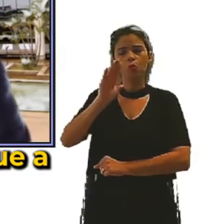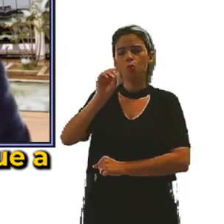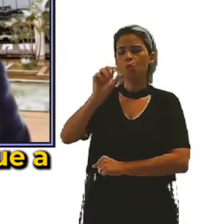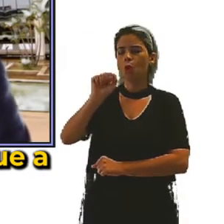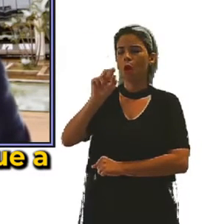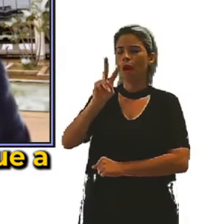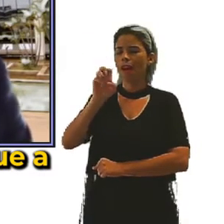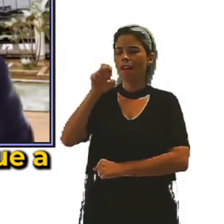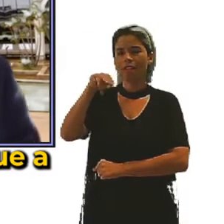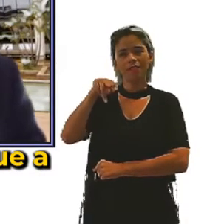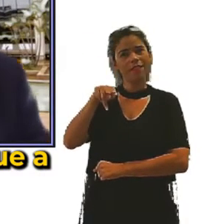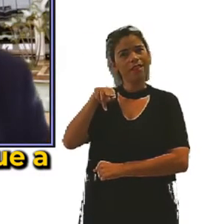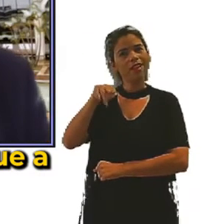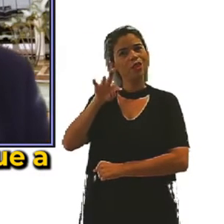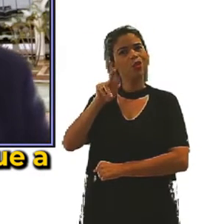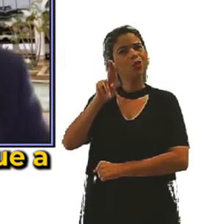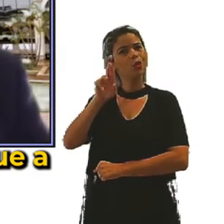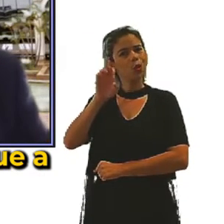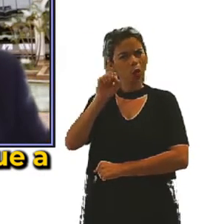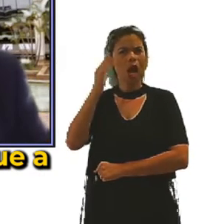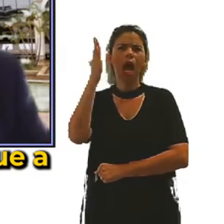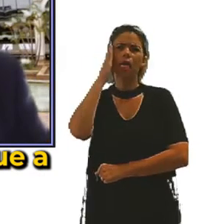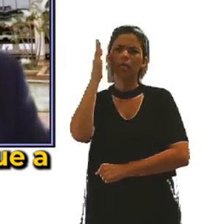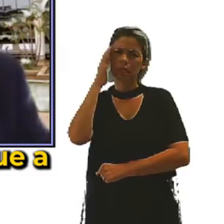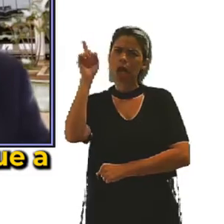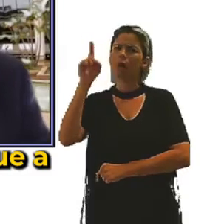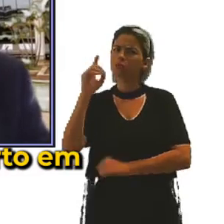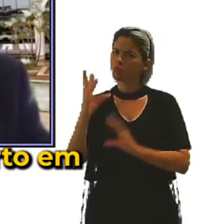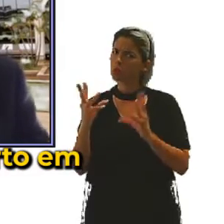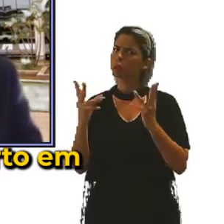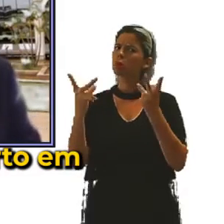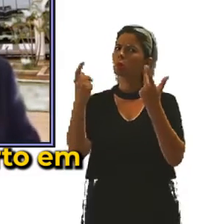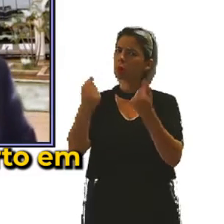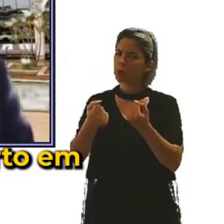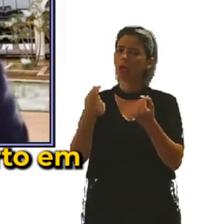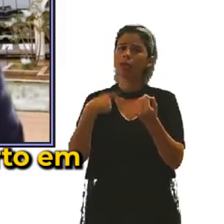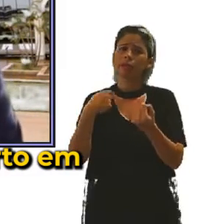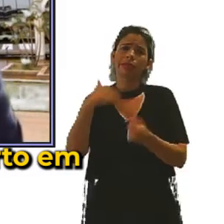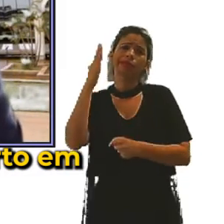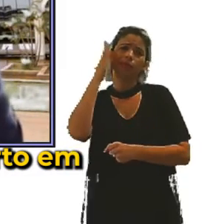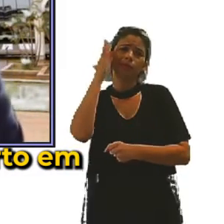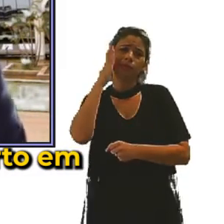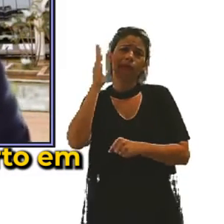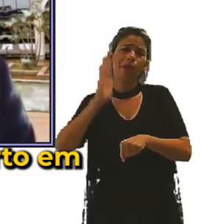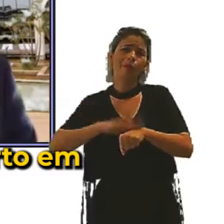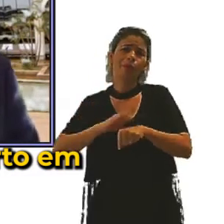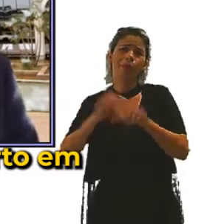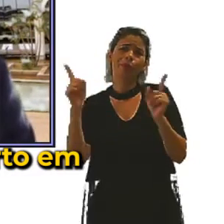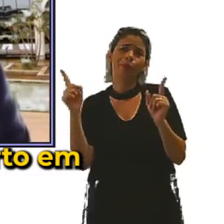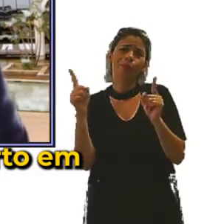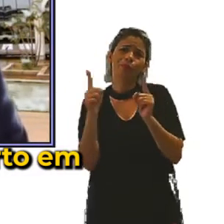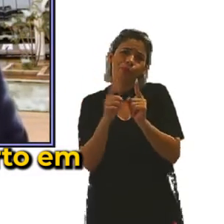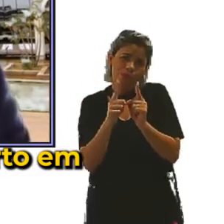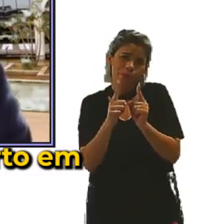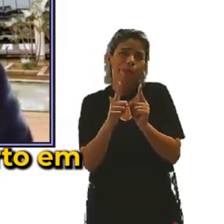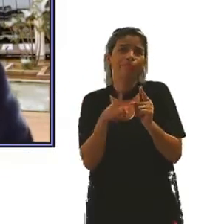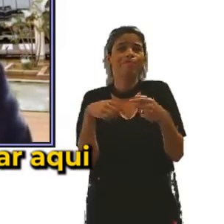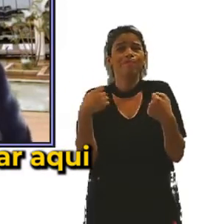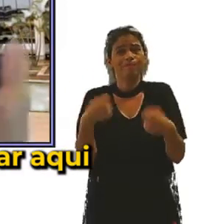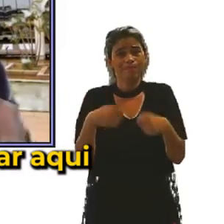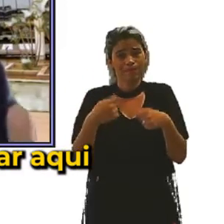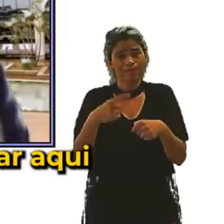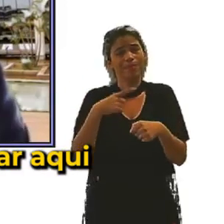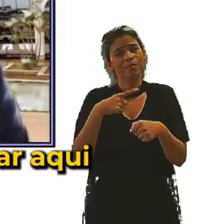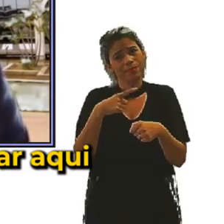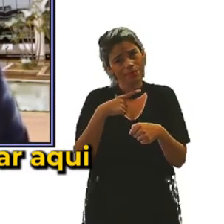Então, sabemos aí da profundidade que a senhora tem sobre o tema. Infelizmente, o tempo é um pouquinho curto, né? Então, nós temos que falar.